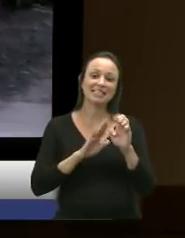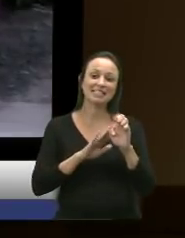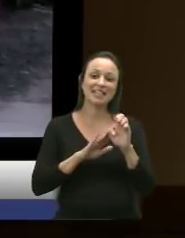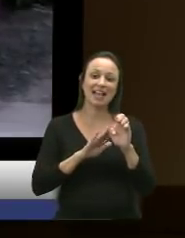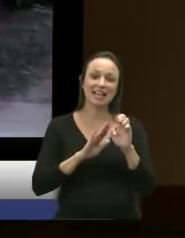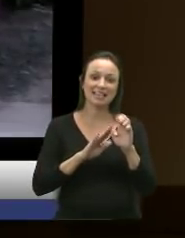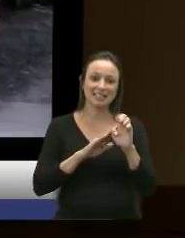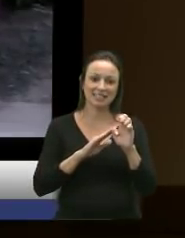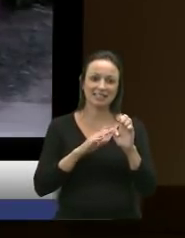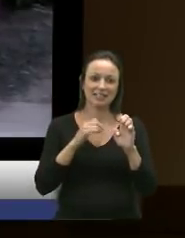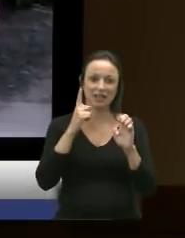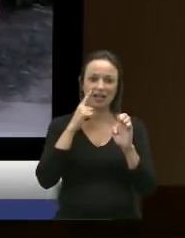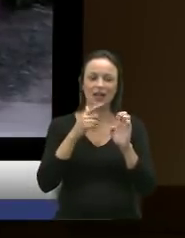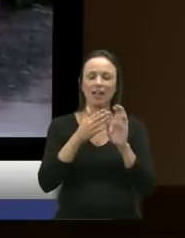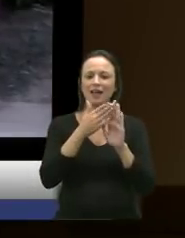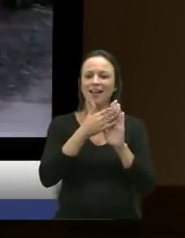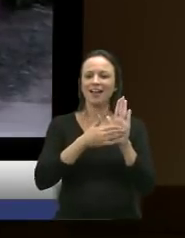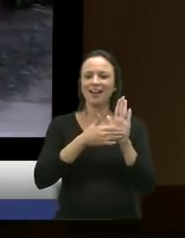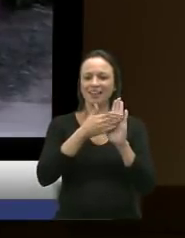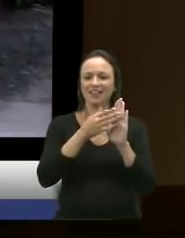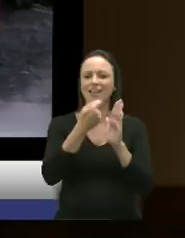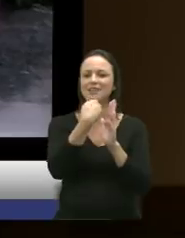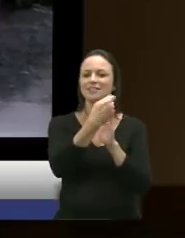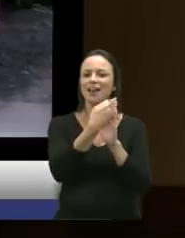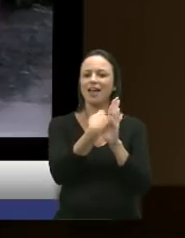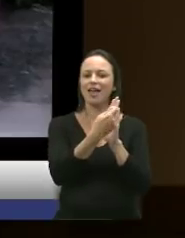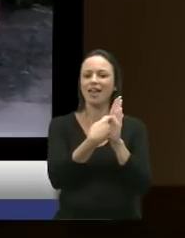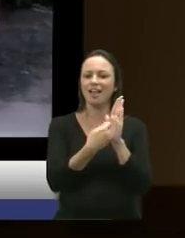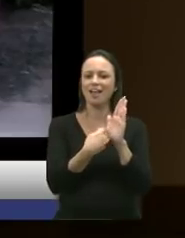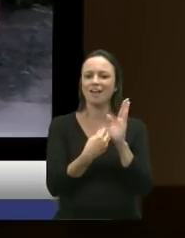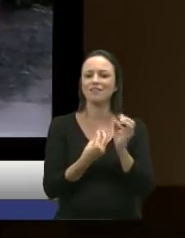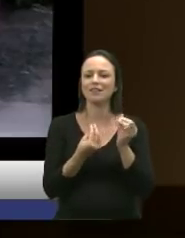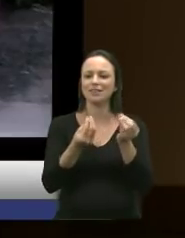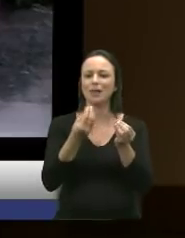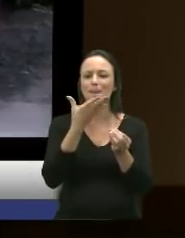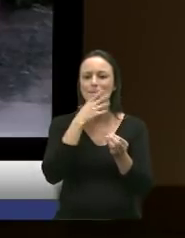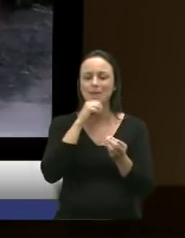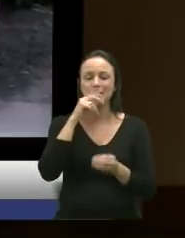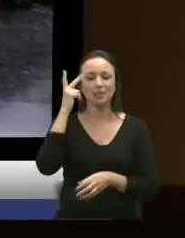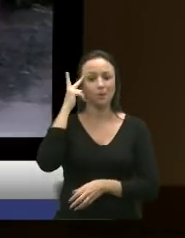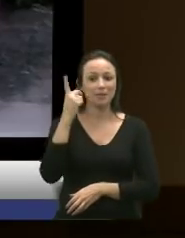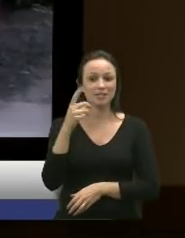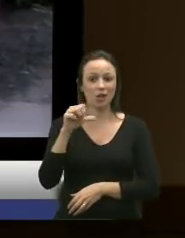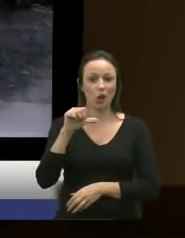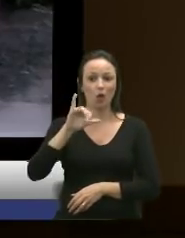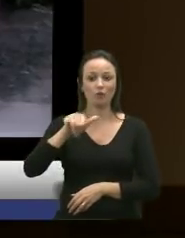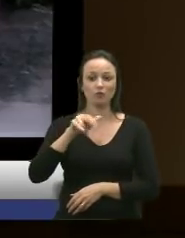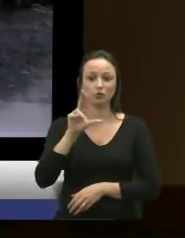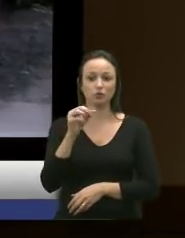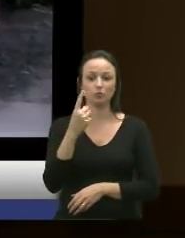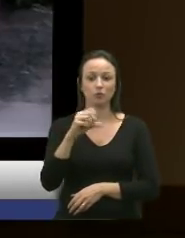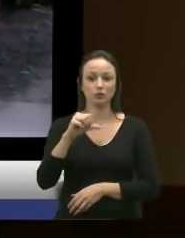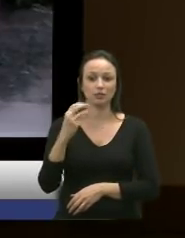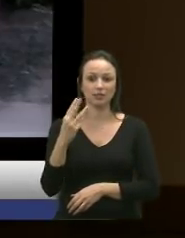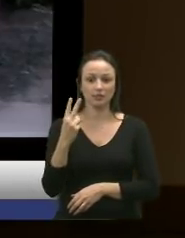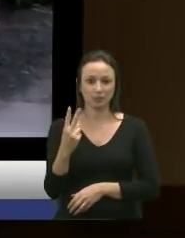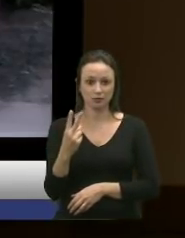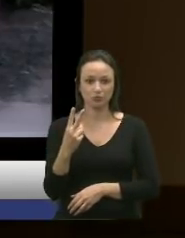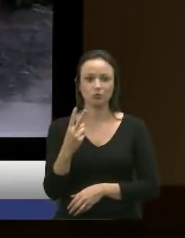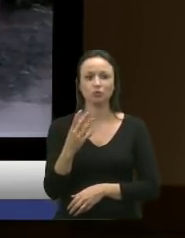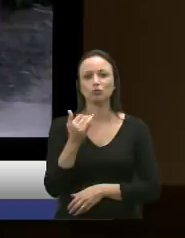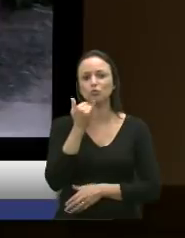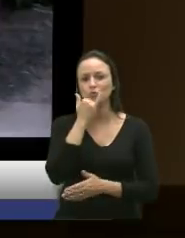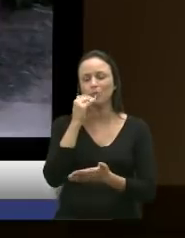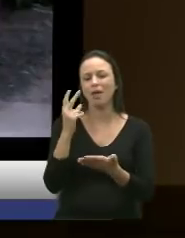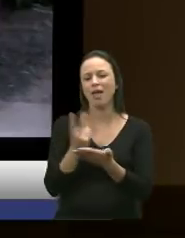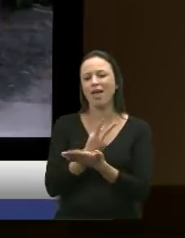verso da foto, como ele escreve para os pais. São Paulo, 19 de julho de 1932. Desculpem os erros